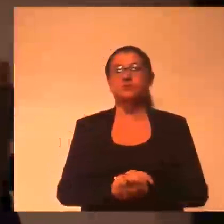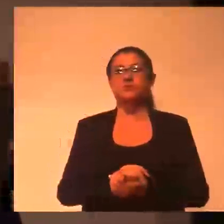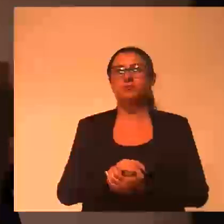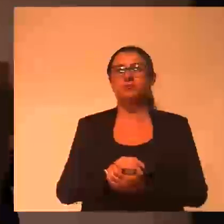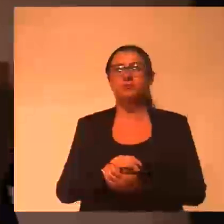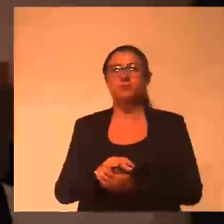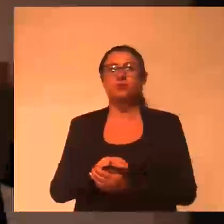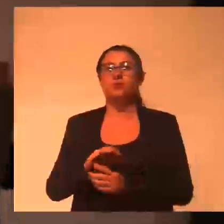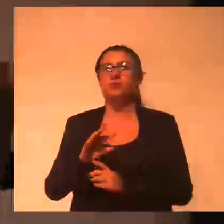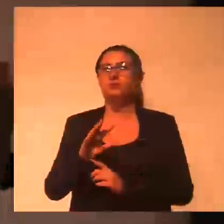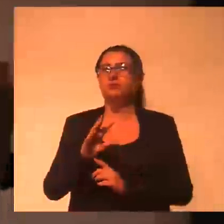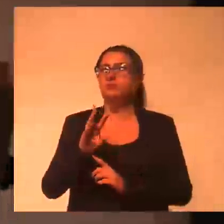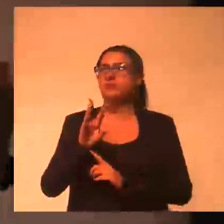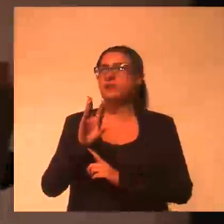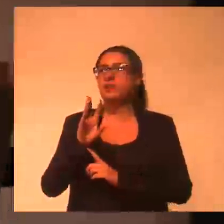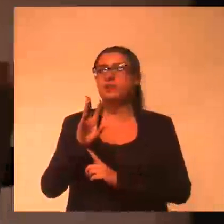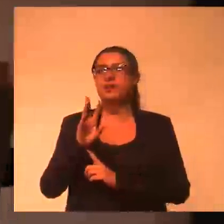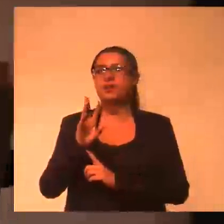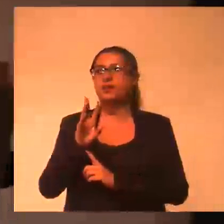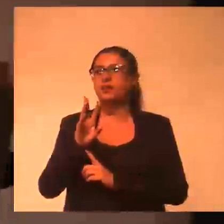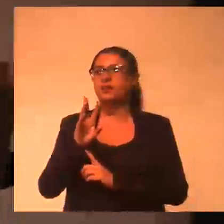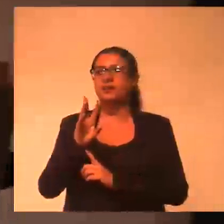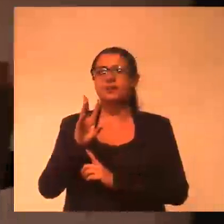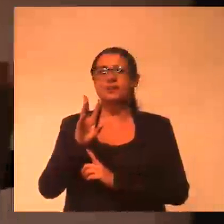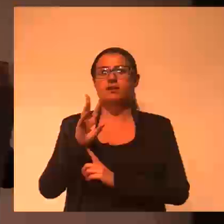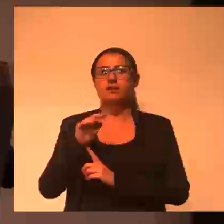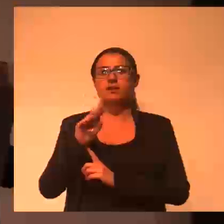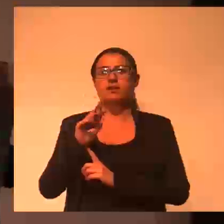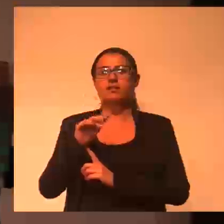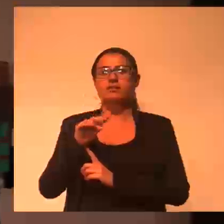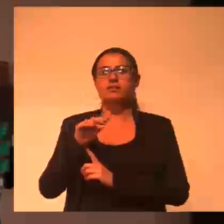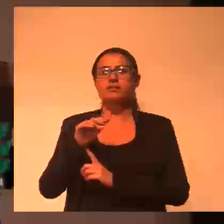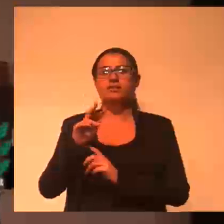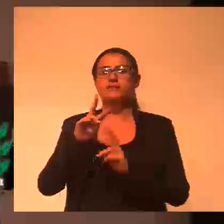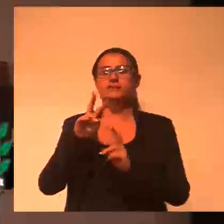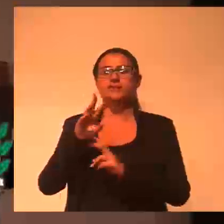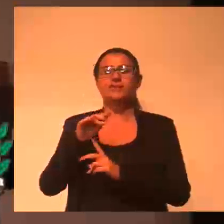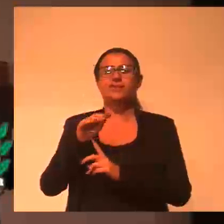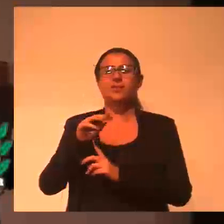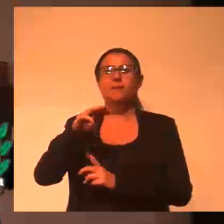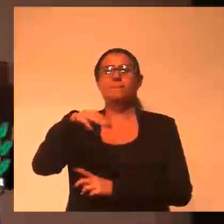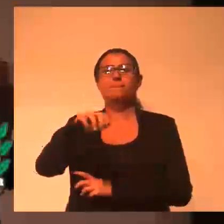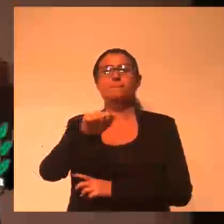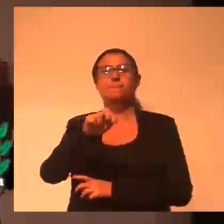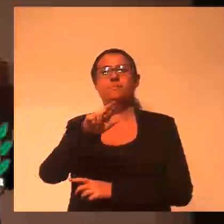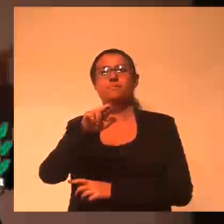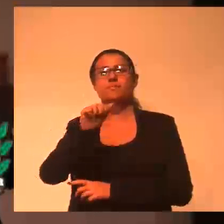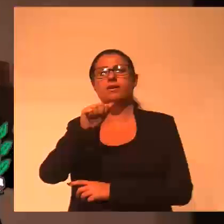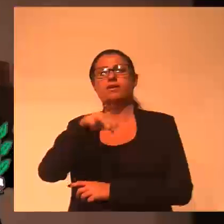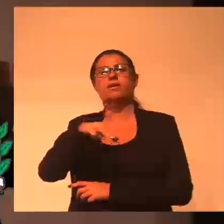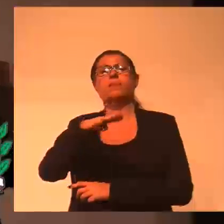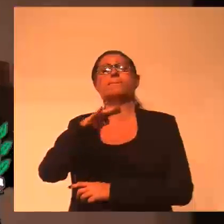está ok, não? Isso que eu queria saber com você. Você que tem o levantamento aí, depois você me passa.